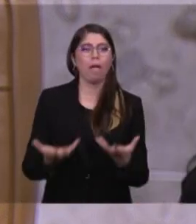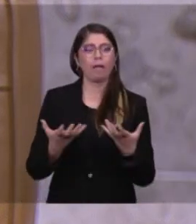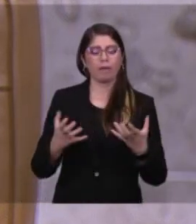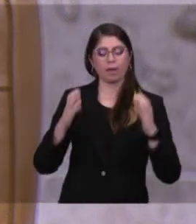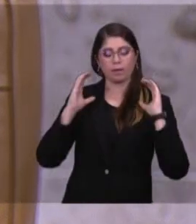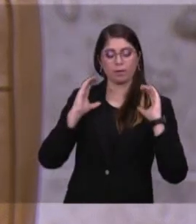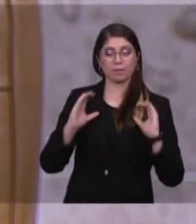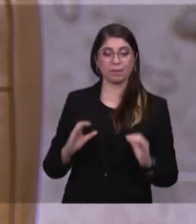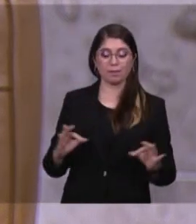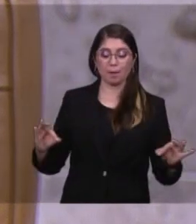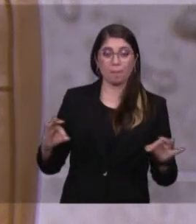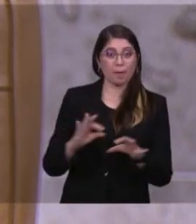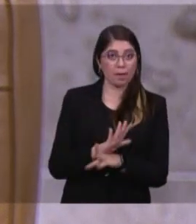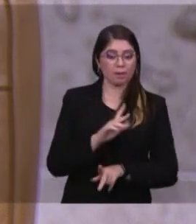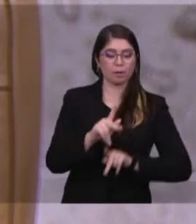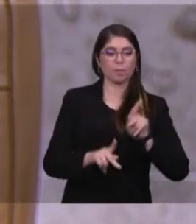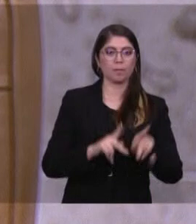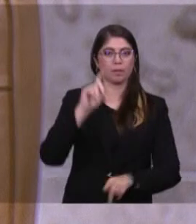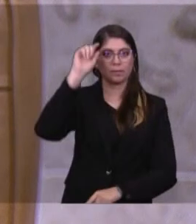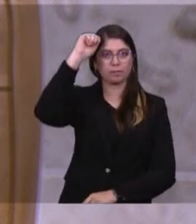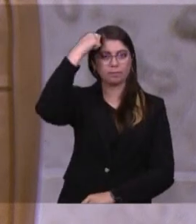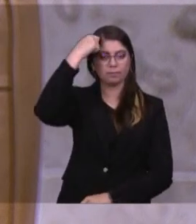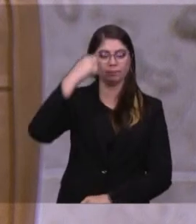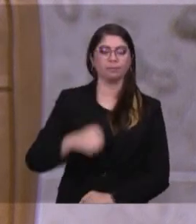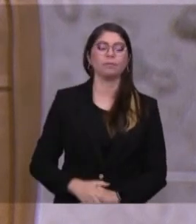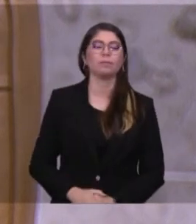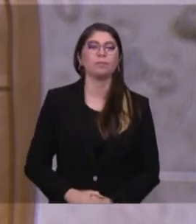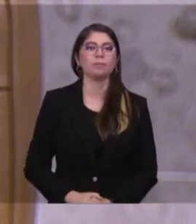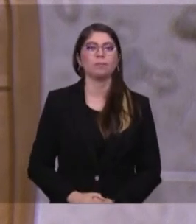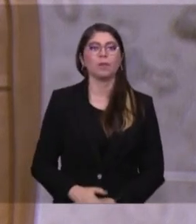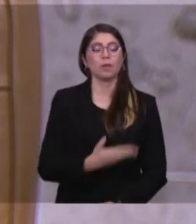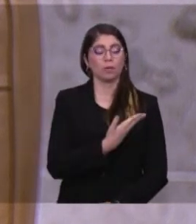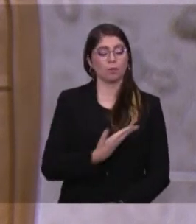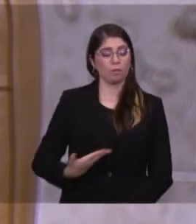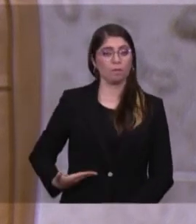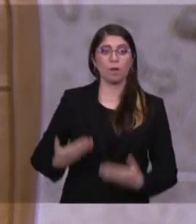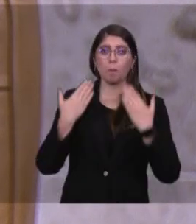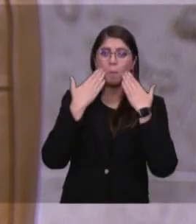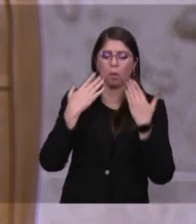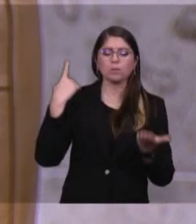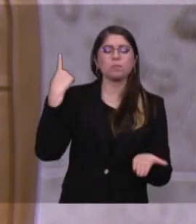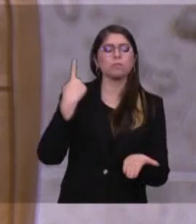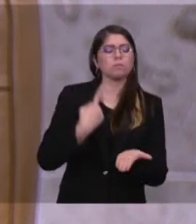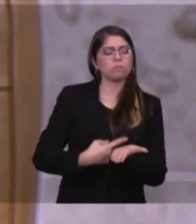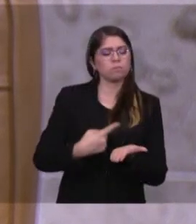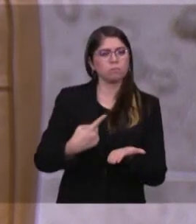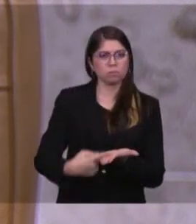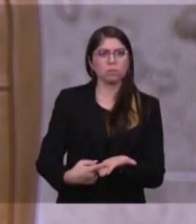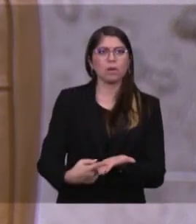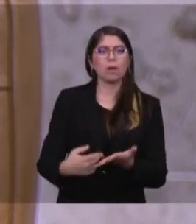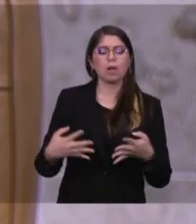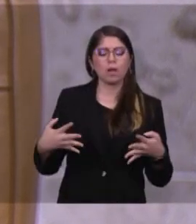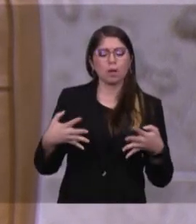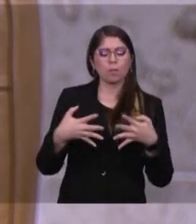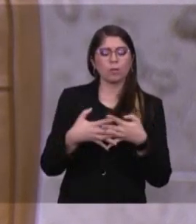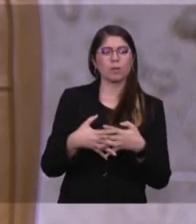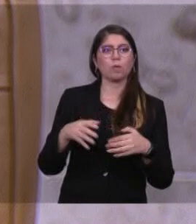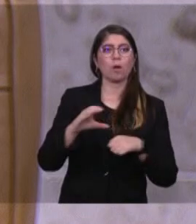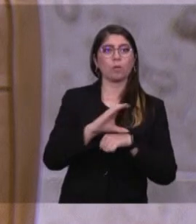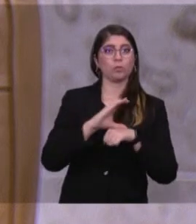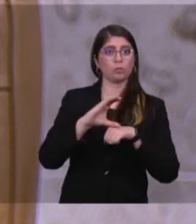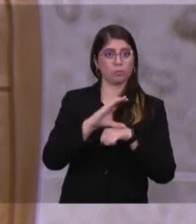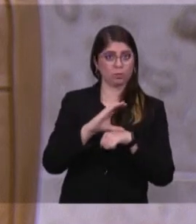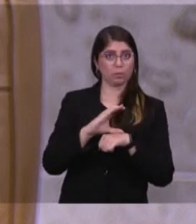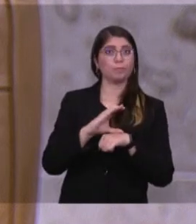da população negra. O Estado brasileiro mostra-se comprometido, em harmonia com a Constituição da